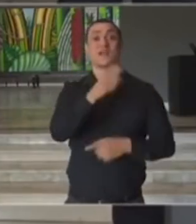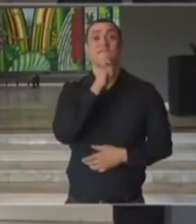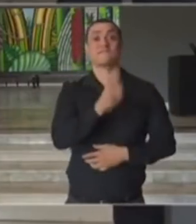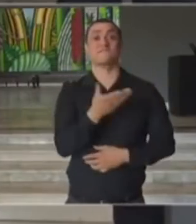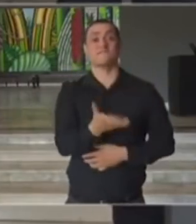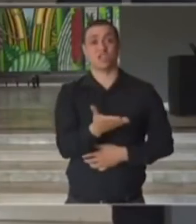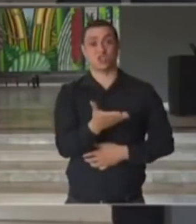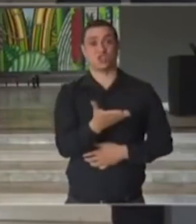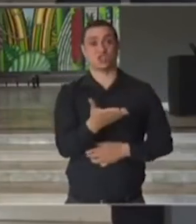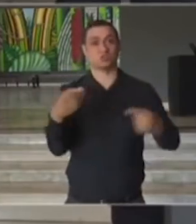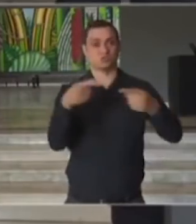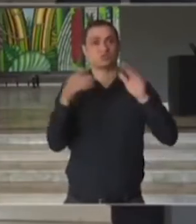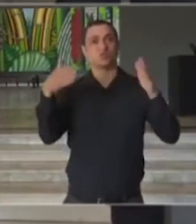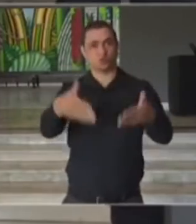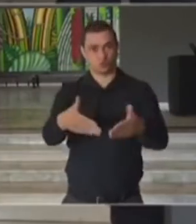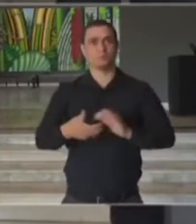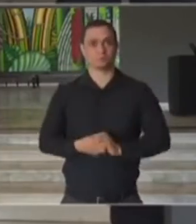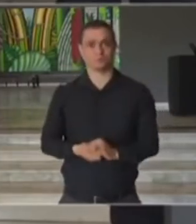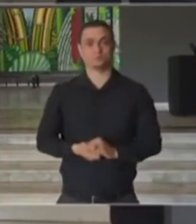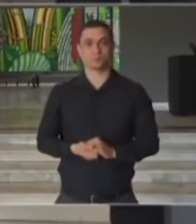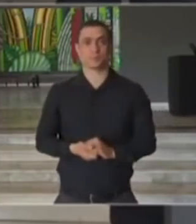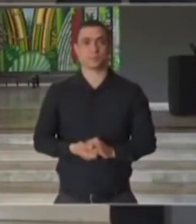verde para esse indicador.